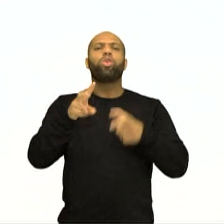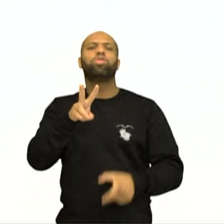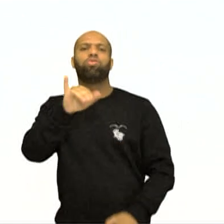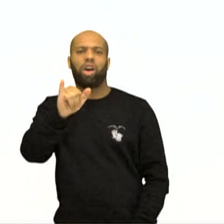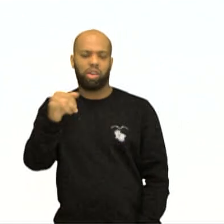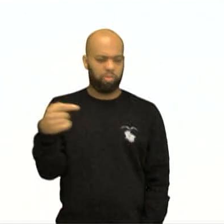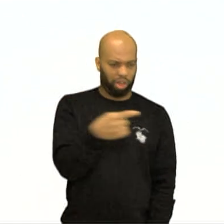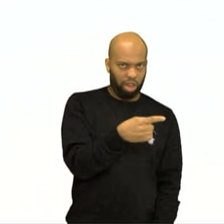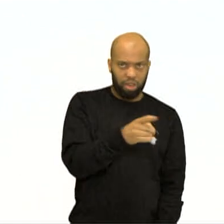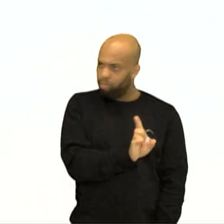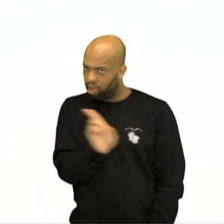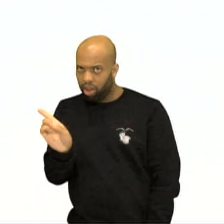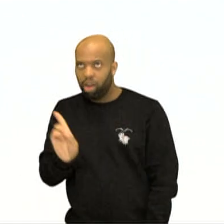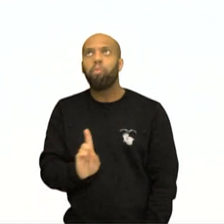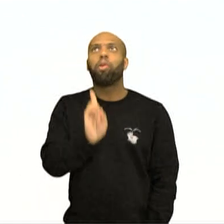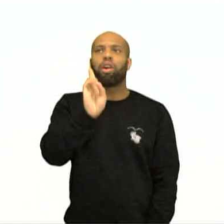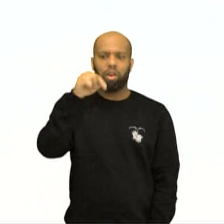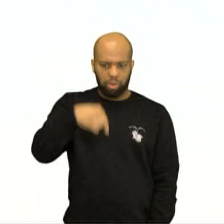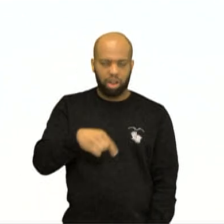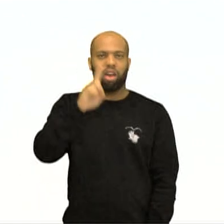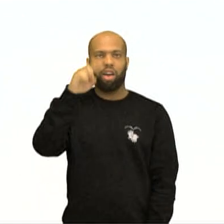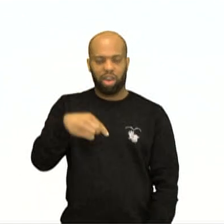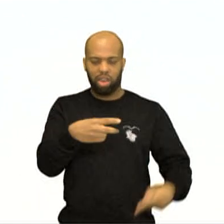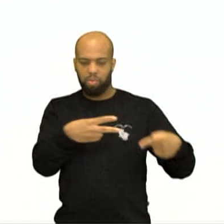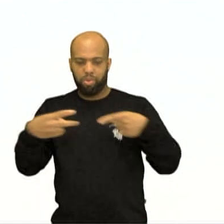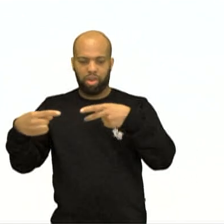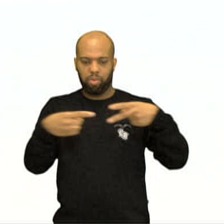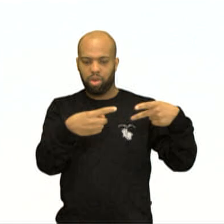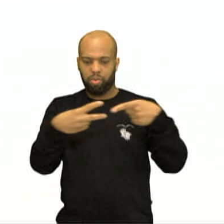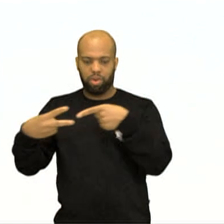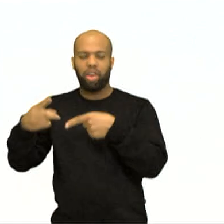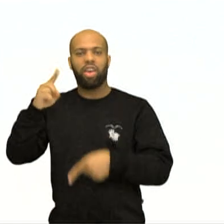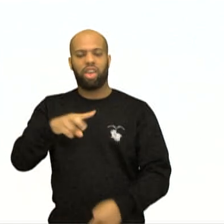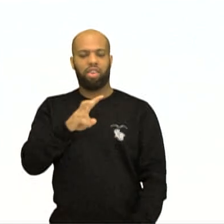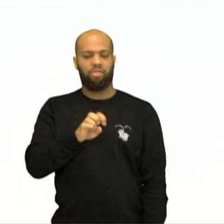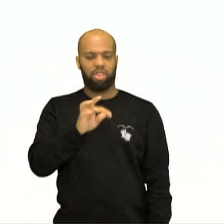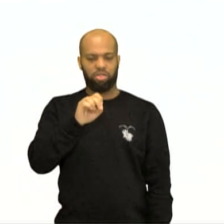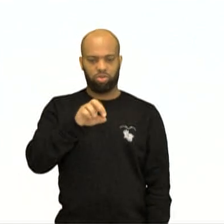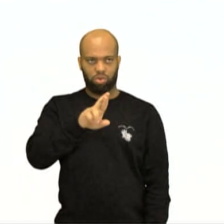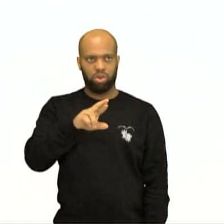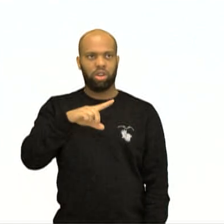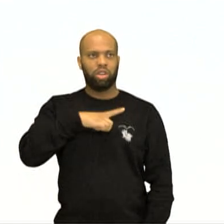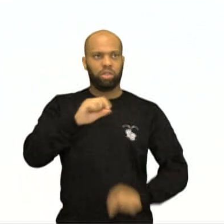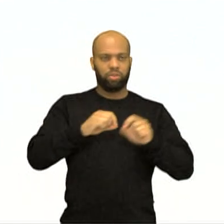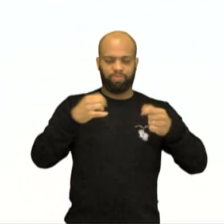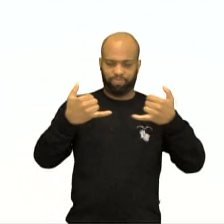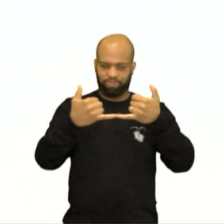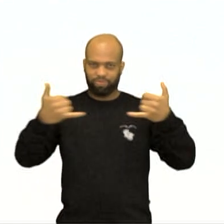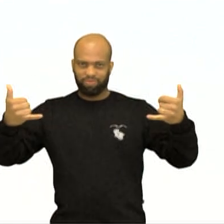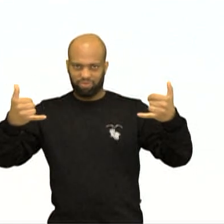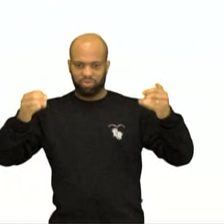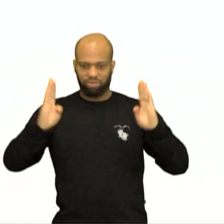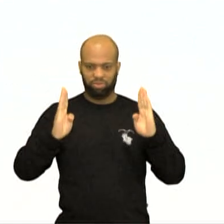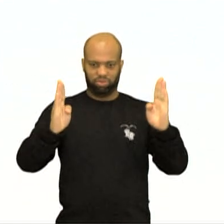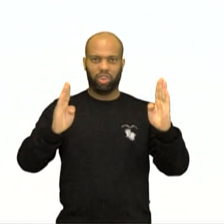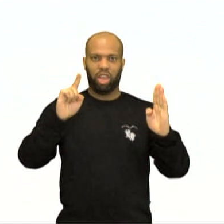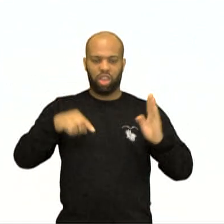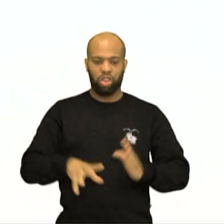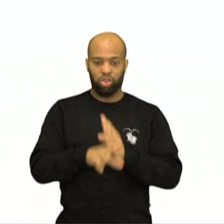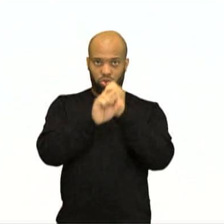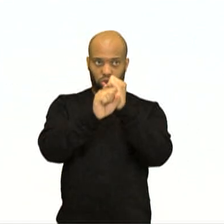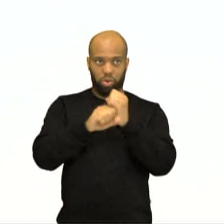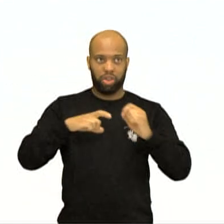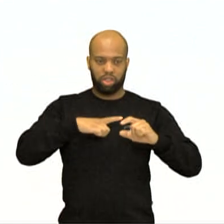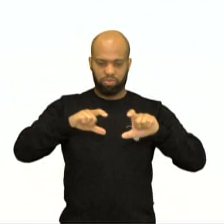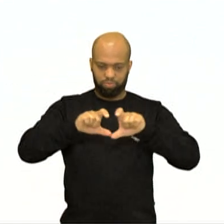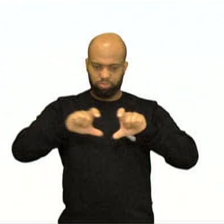vocês percebem aqui, ó, nessa figura que eu estou mostrando aqui embaixo, que você tem a reta, o tamanho da reta representa o módulo, o corpo